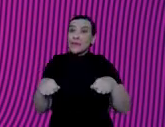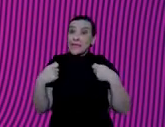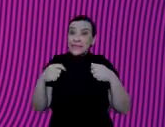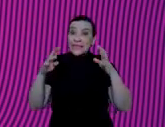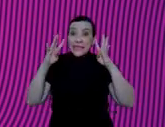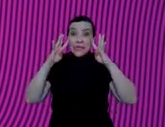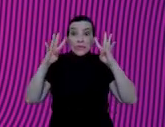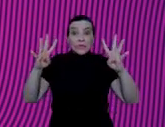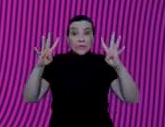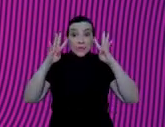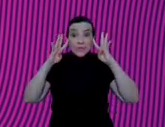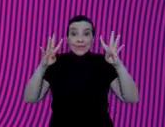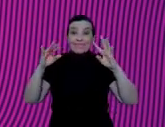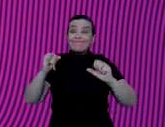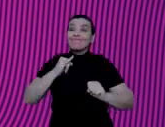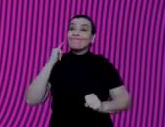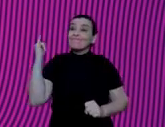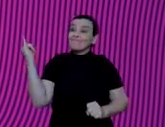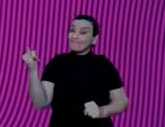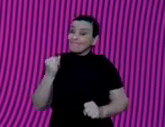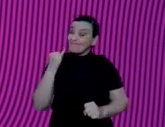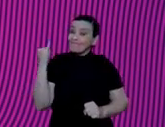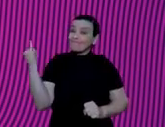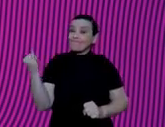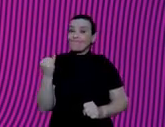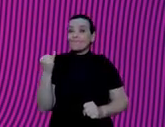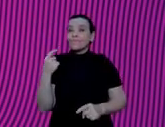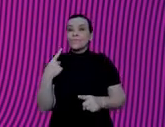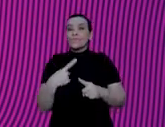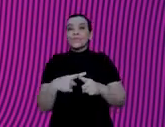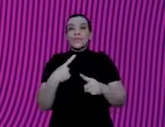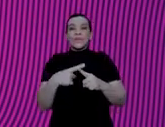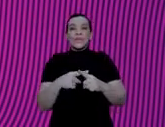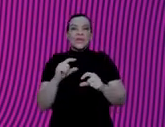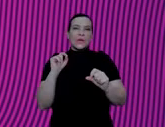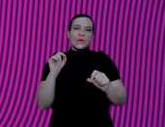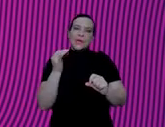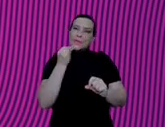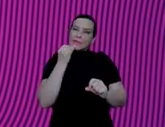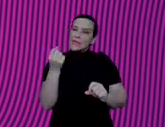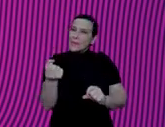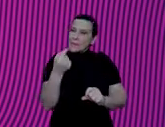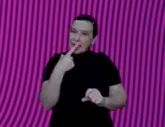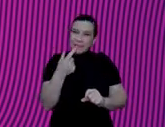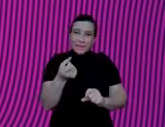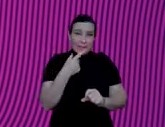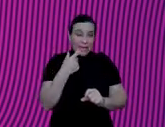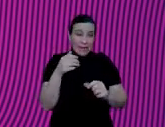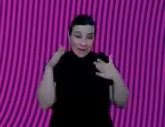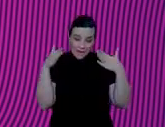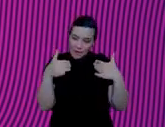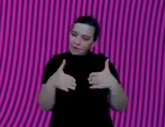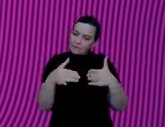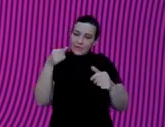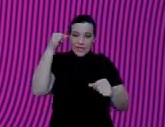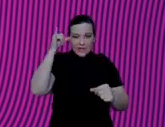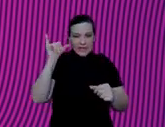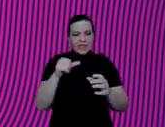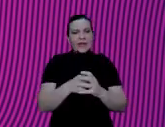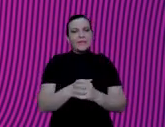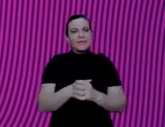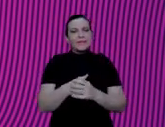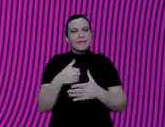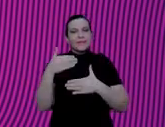para não partir para a medicalização do sofrimento, como você trouxe. Eu demorei muito até chegar a esse